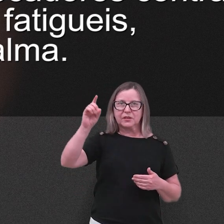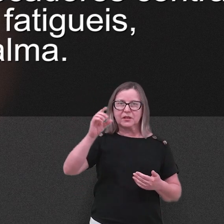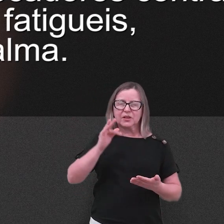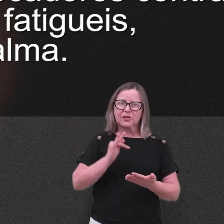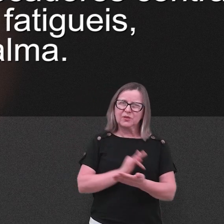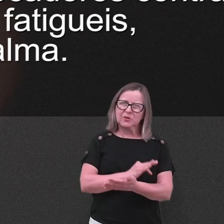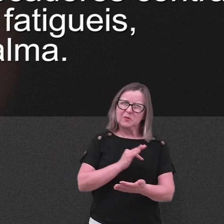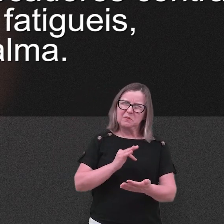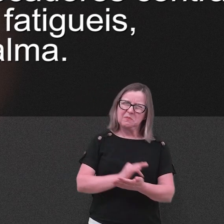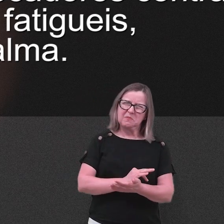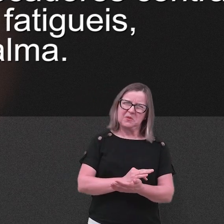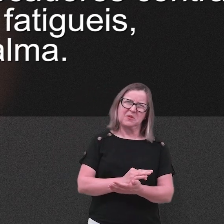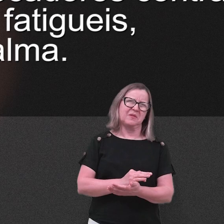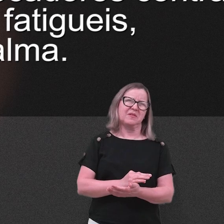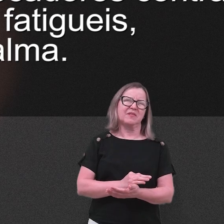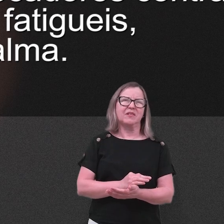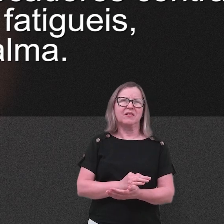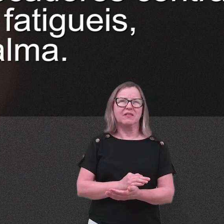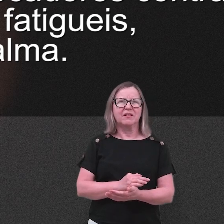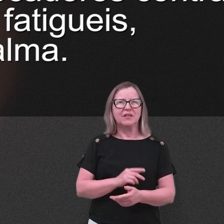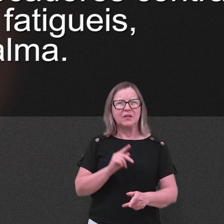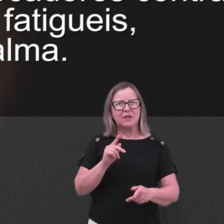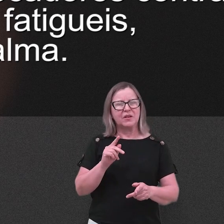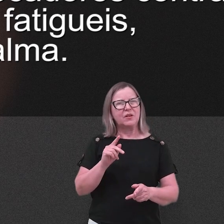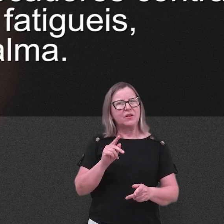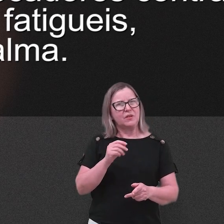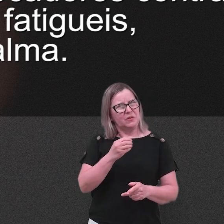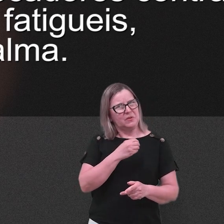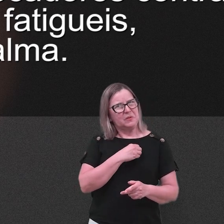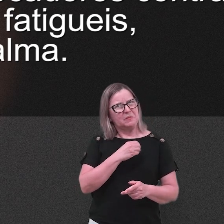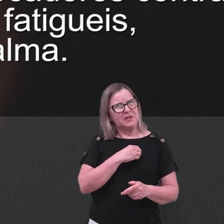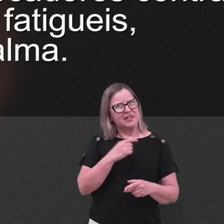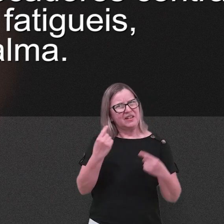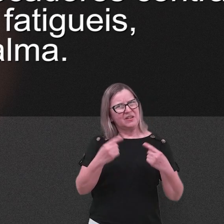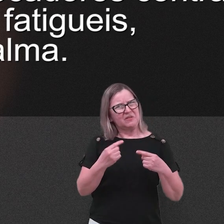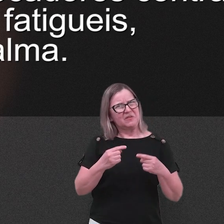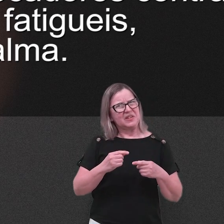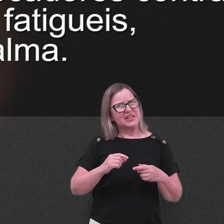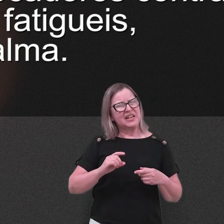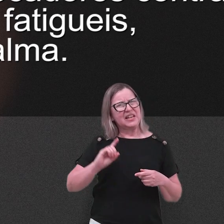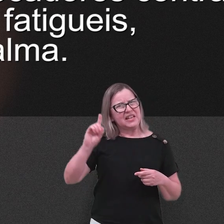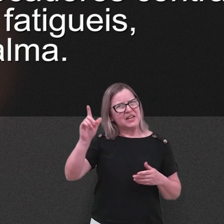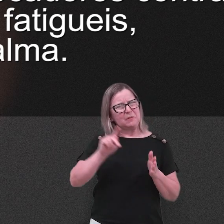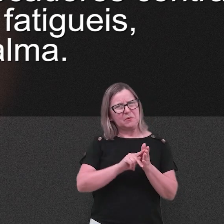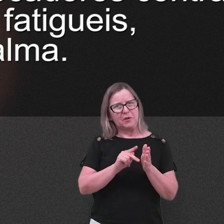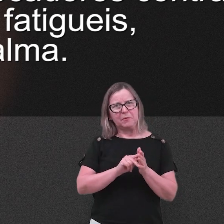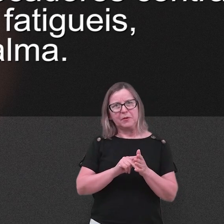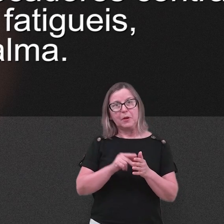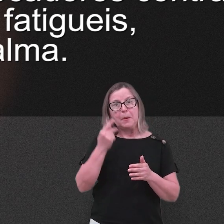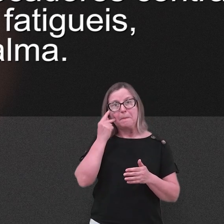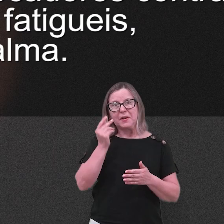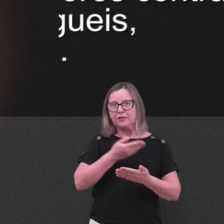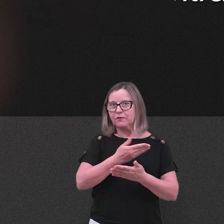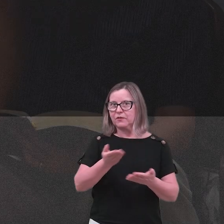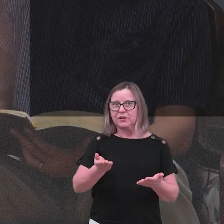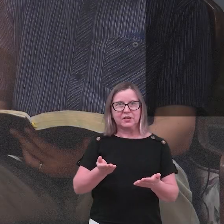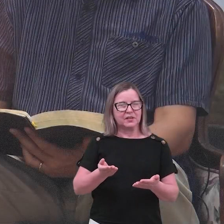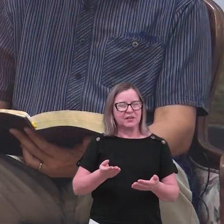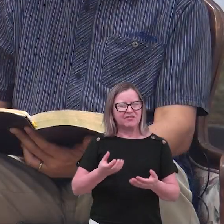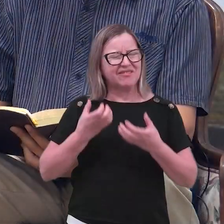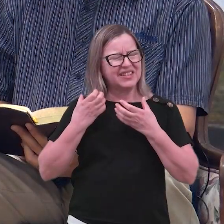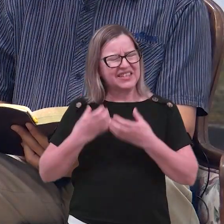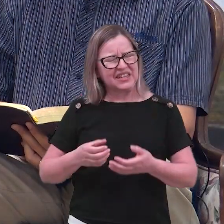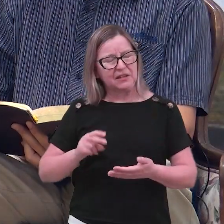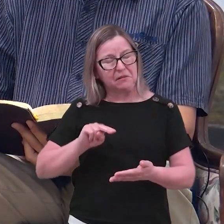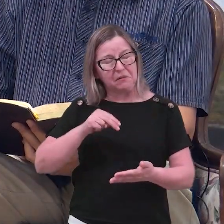dos pecadores contra si mesmo, para que não vos fatigueis desmaiando em vossa alma. Olha